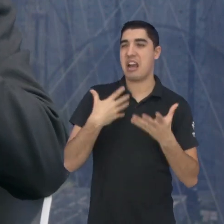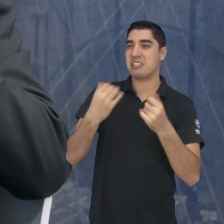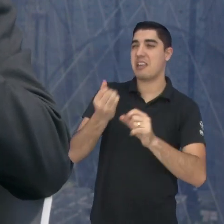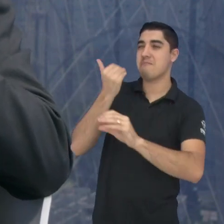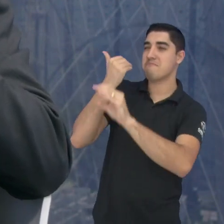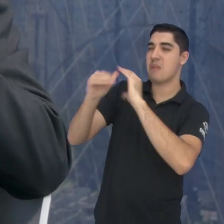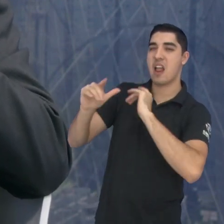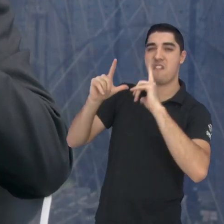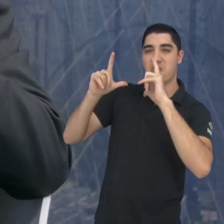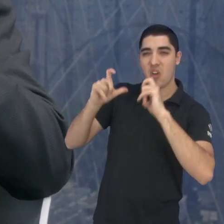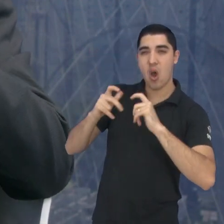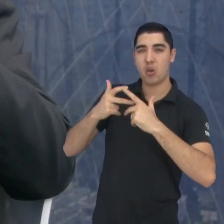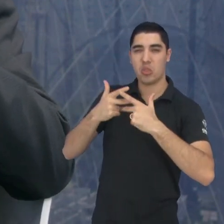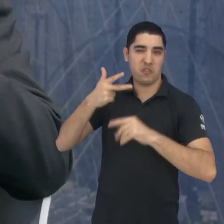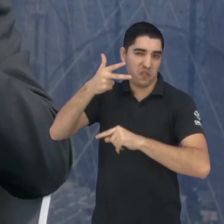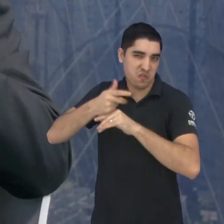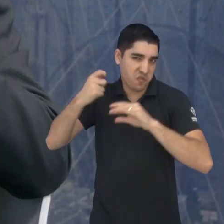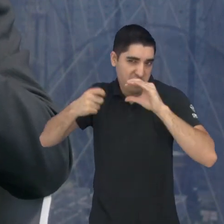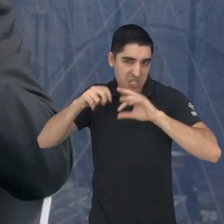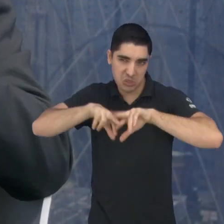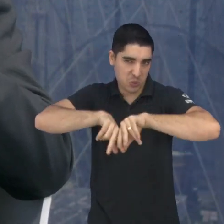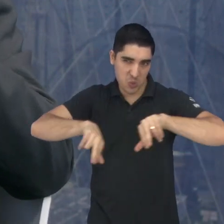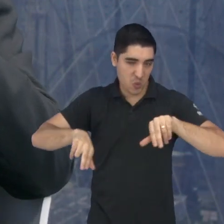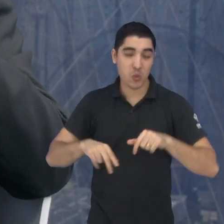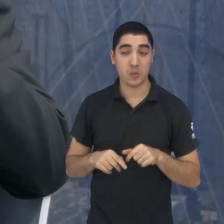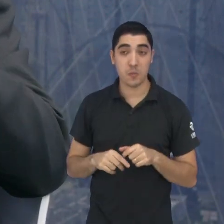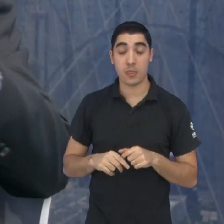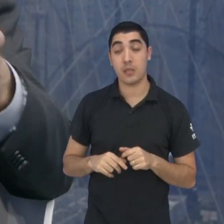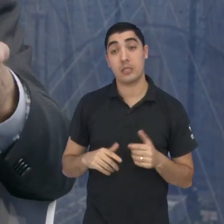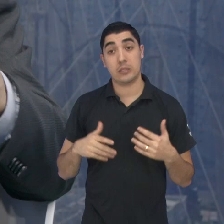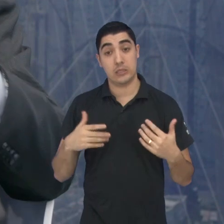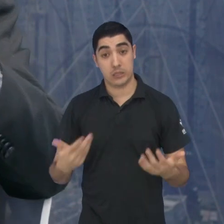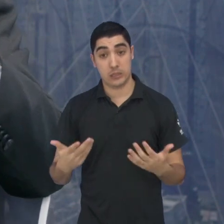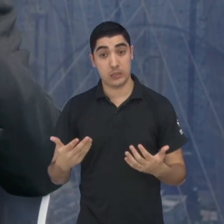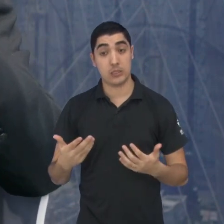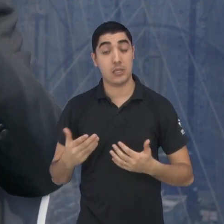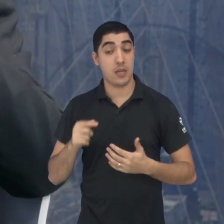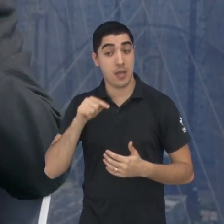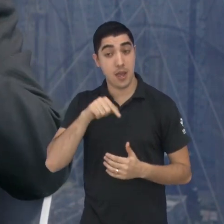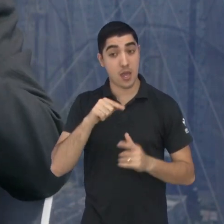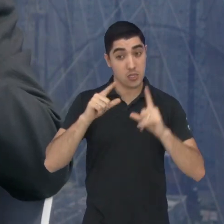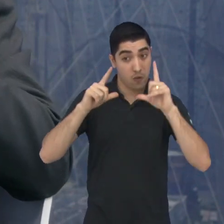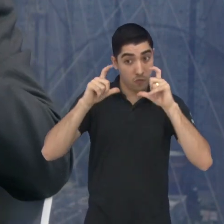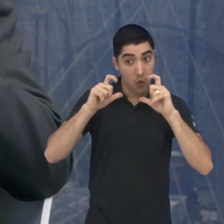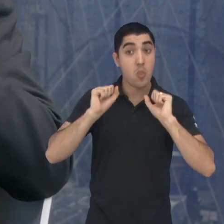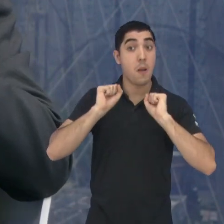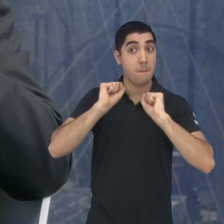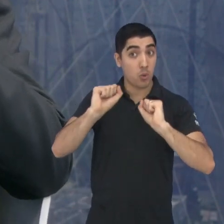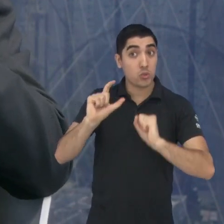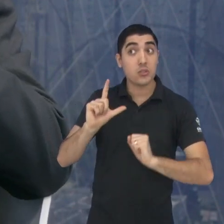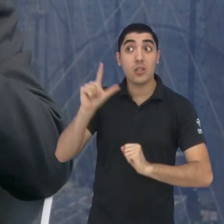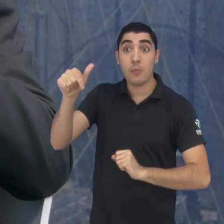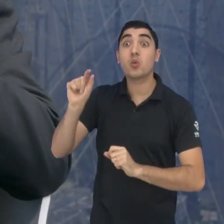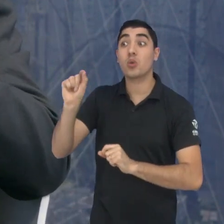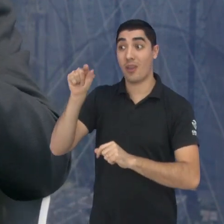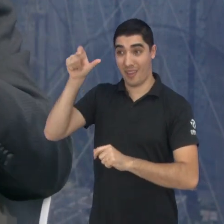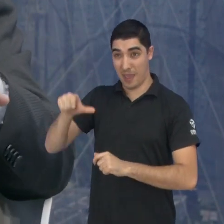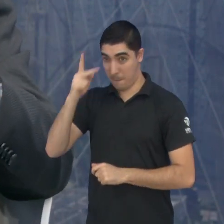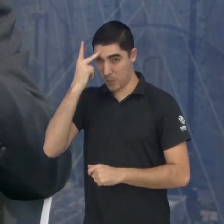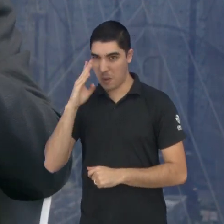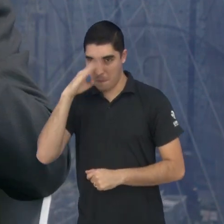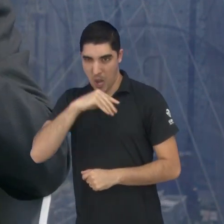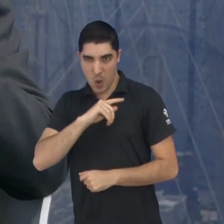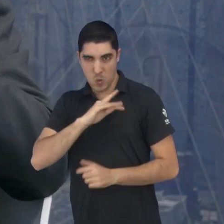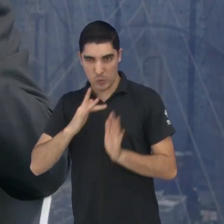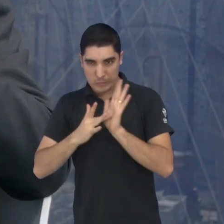dessas plataformas de jogos online, essa imagem pode virar o mundo aí, né? Sai